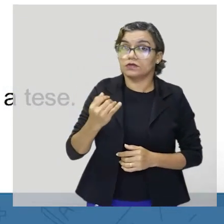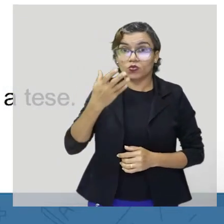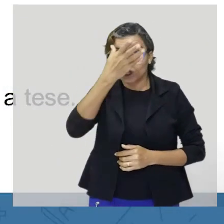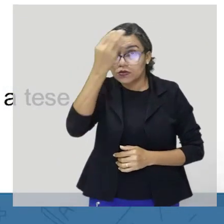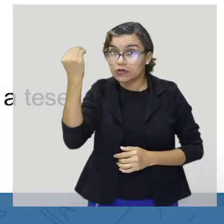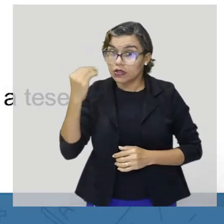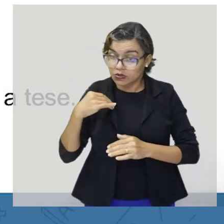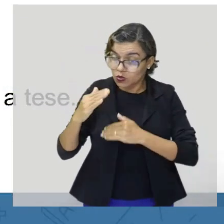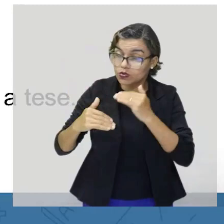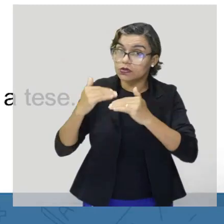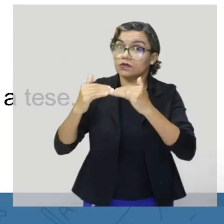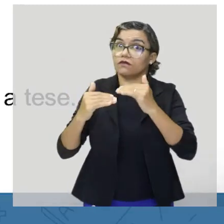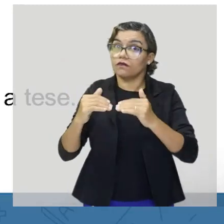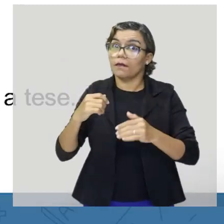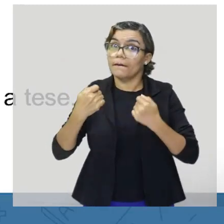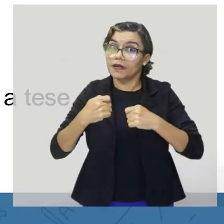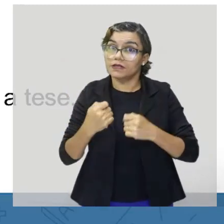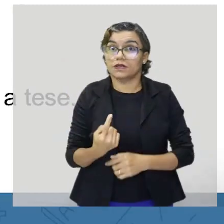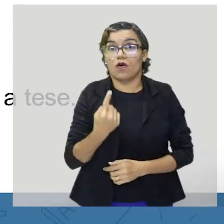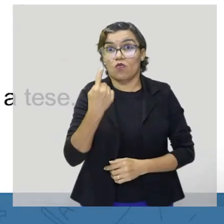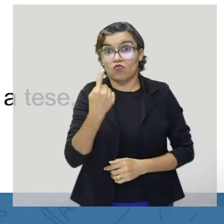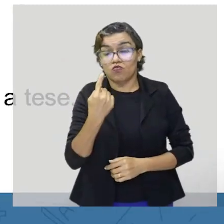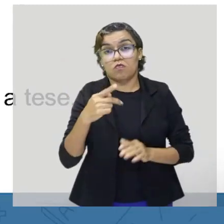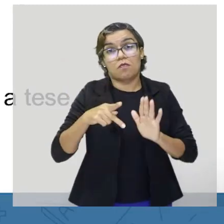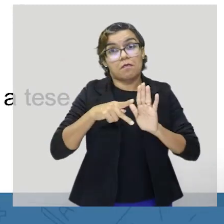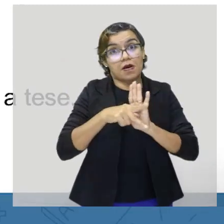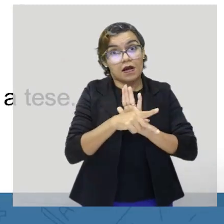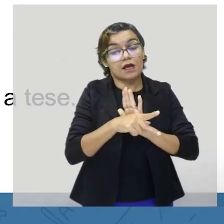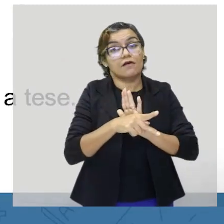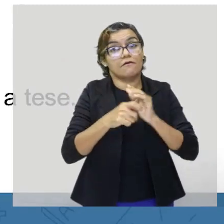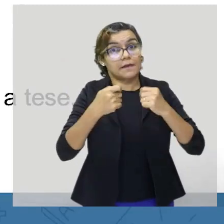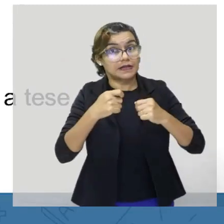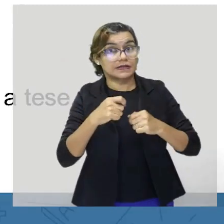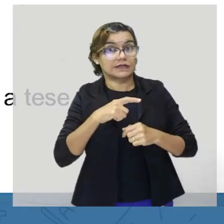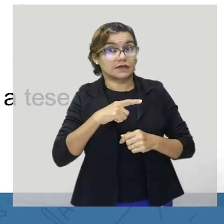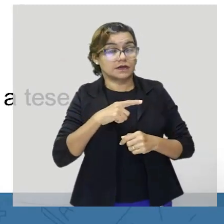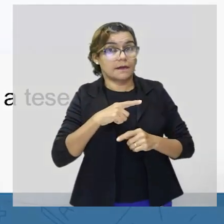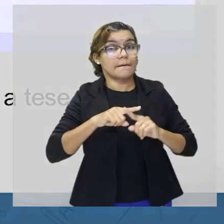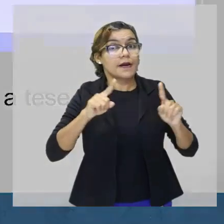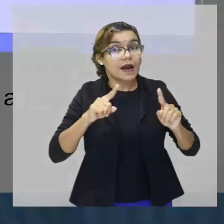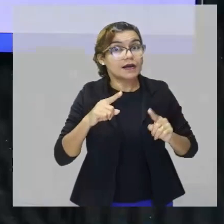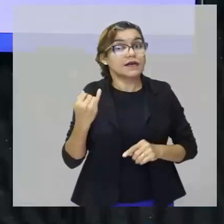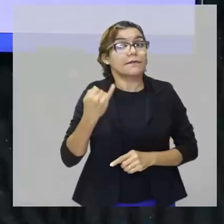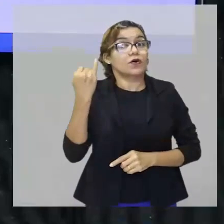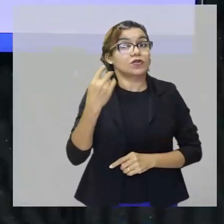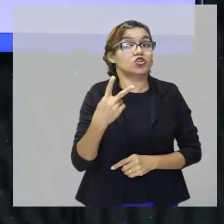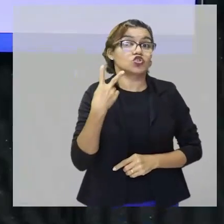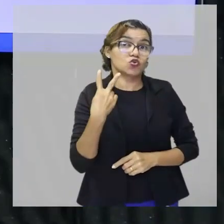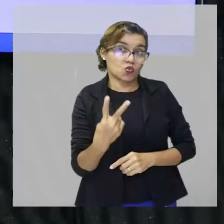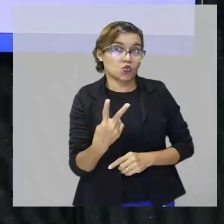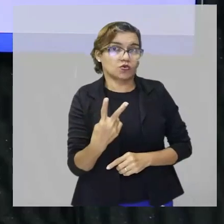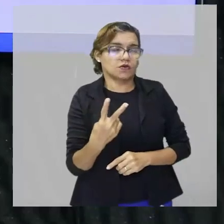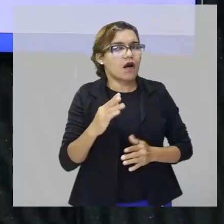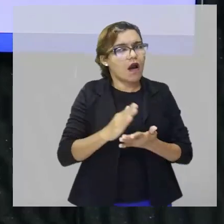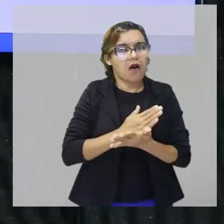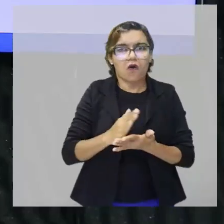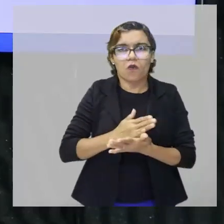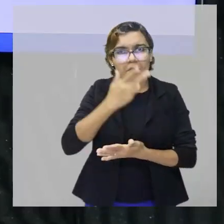ter no mínimo 1 parágrafo. Como eu falei agora há pouco, o ideal é que ele tenha 2. Algumas pessoas até colocam